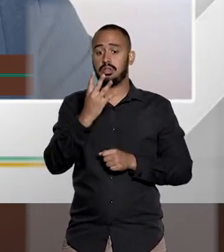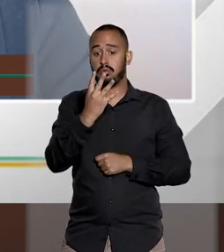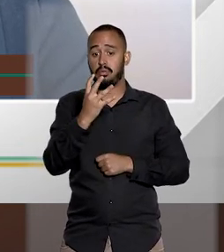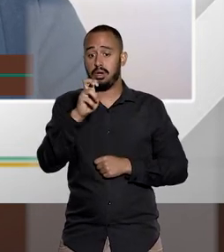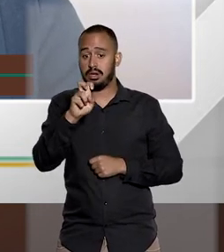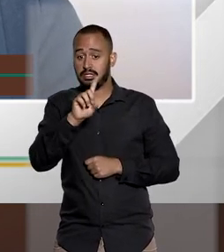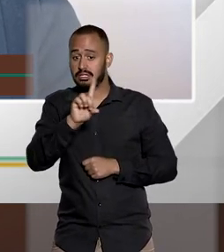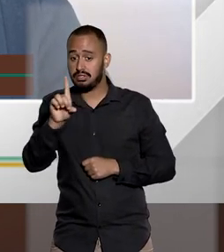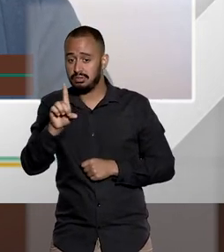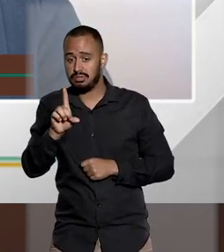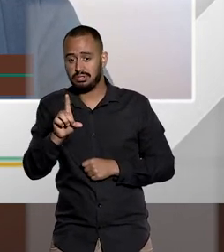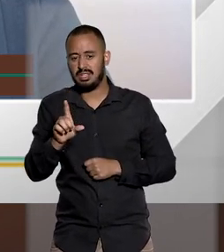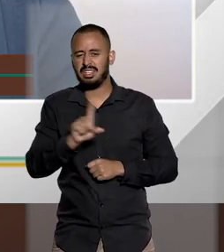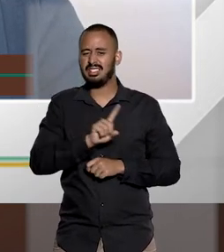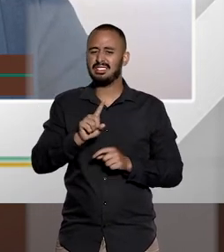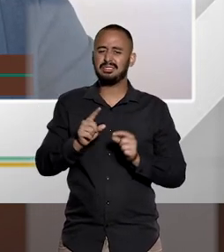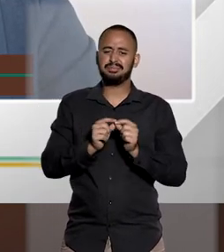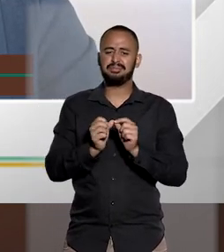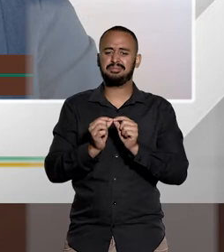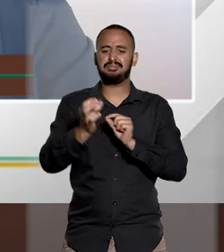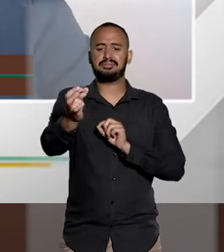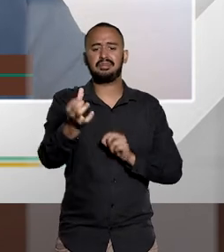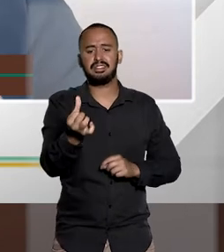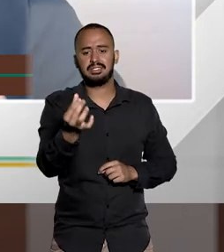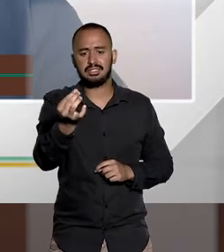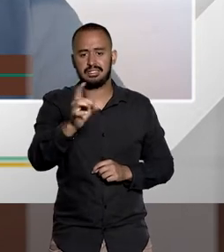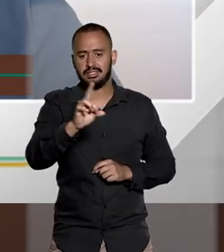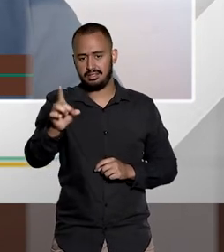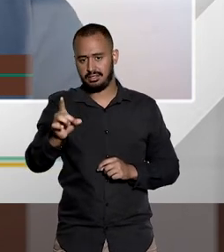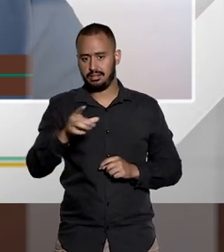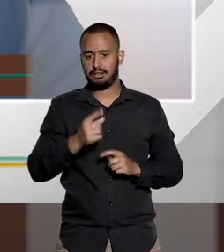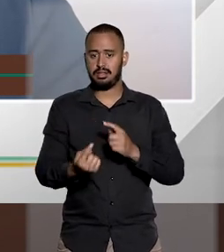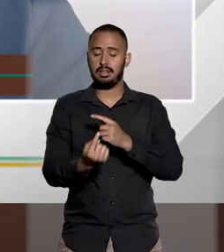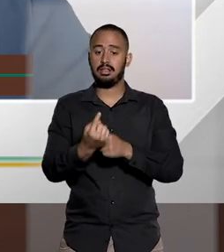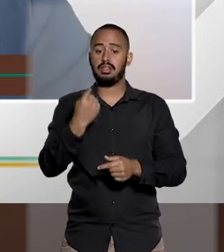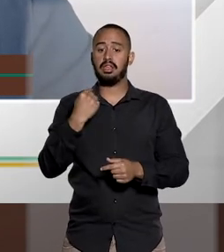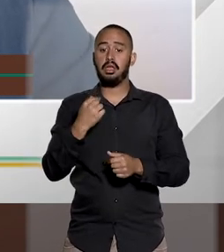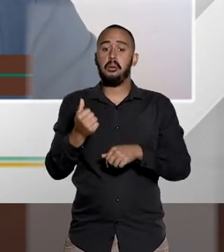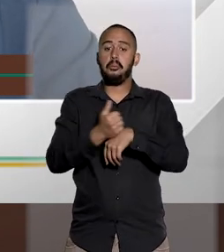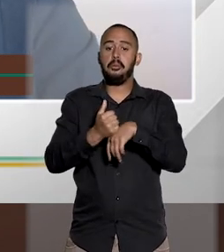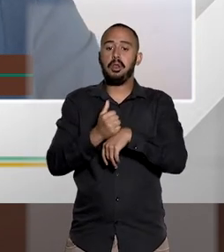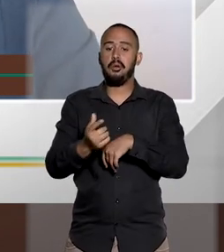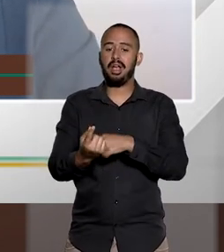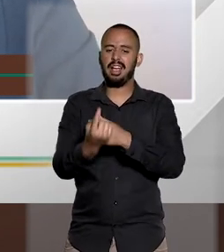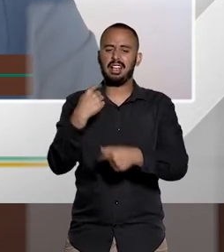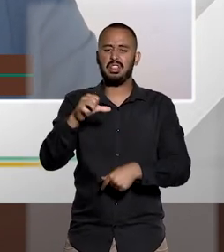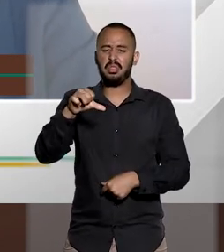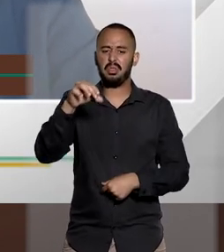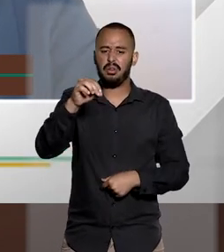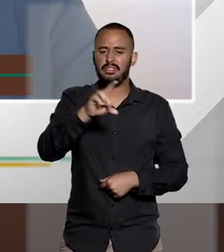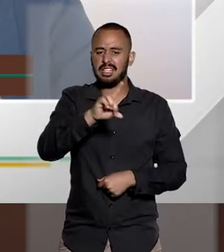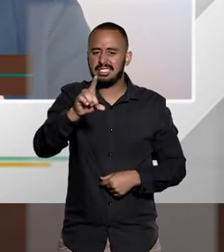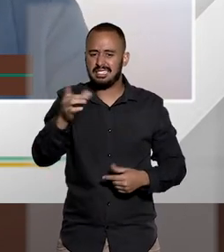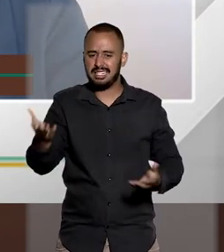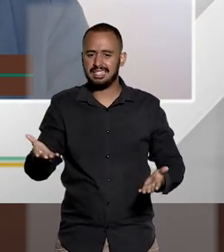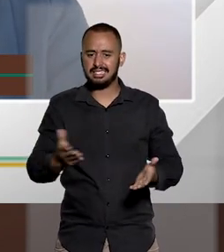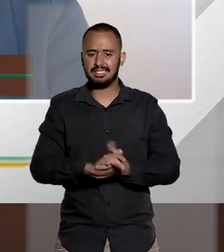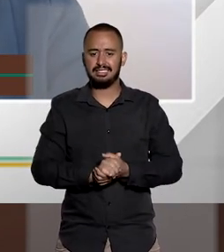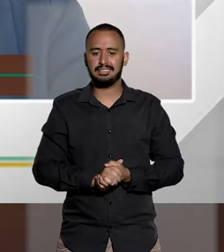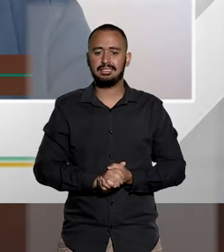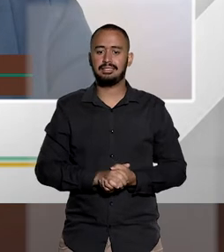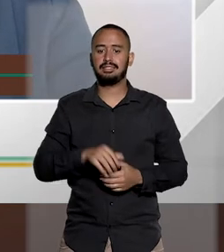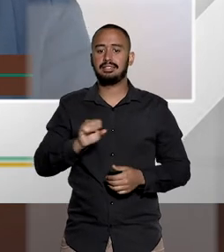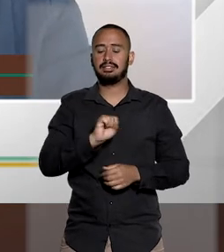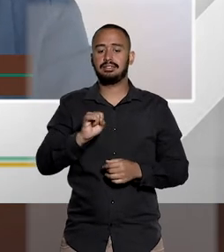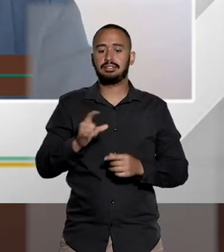45 dias, né? E não 60, como foi diminuído, que já é melhor do que 90, né? A gente percebe, por exemplo, que a lei quer